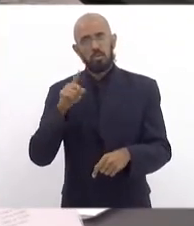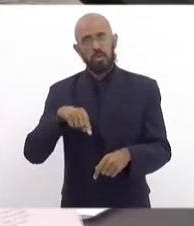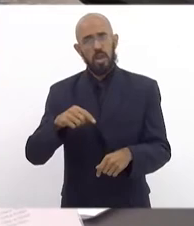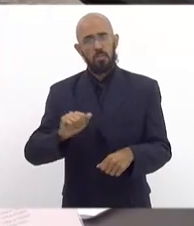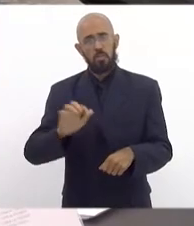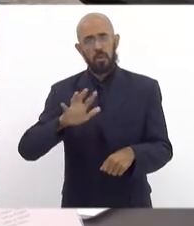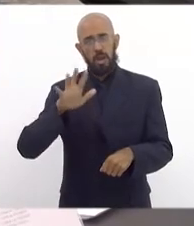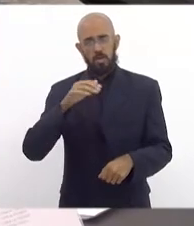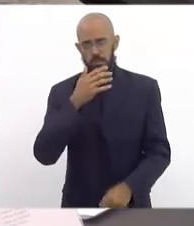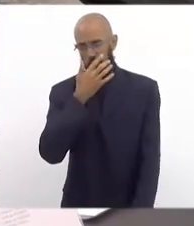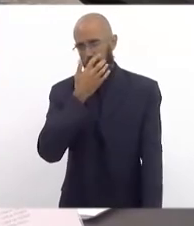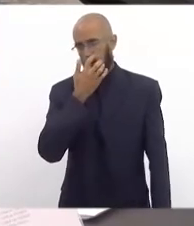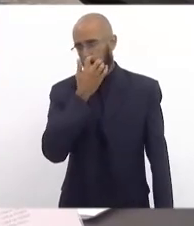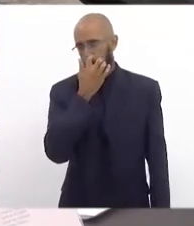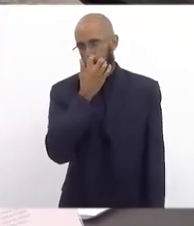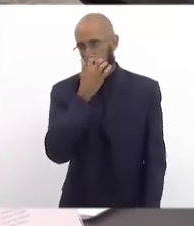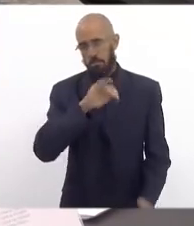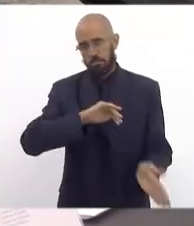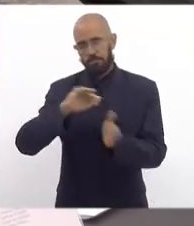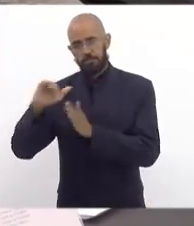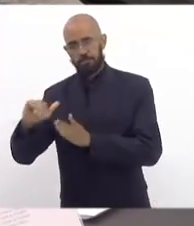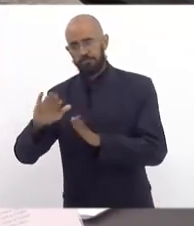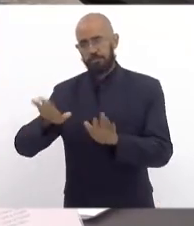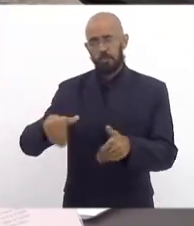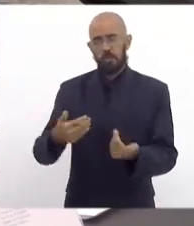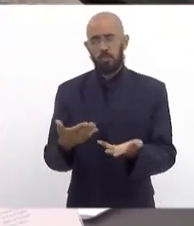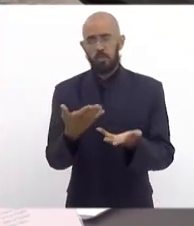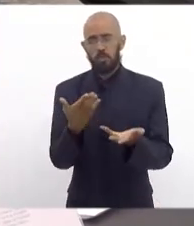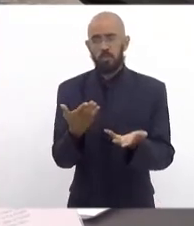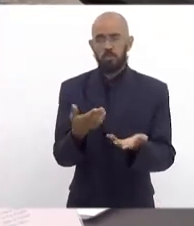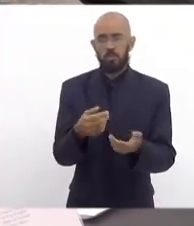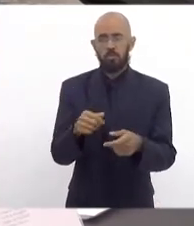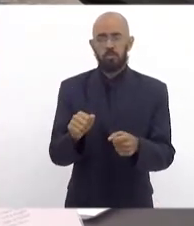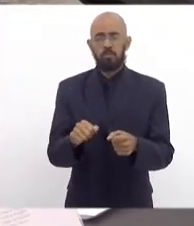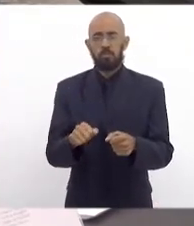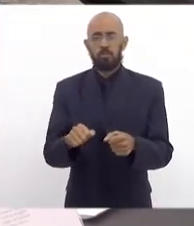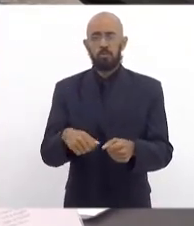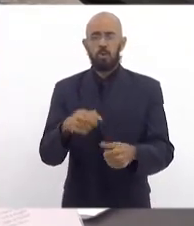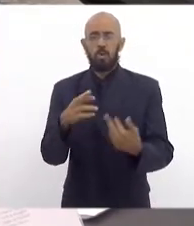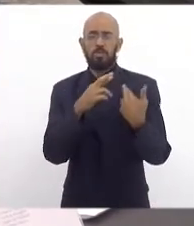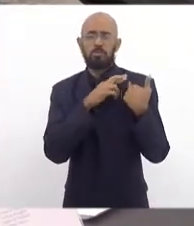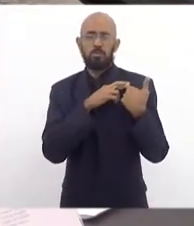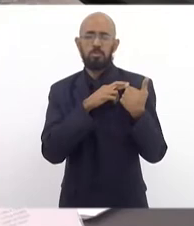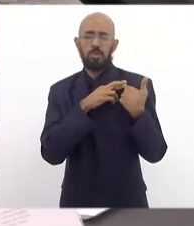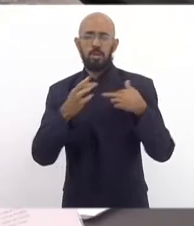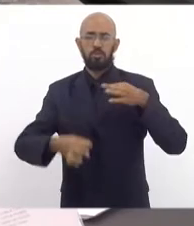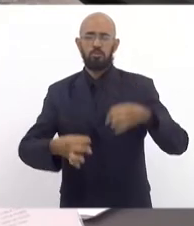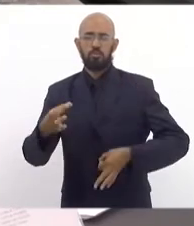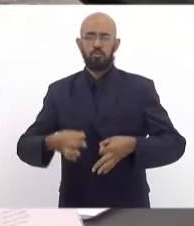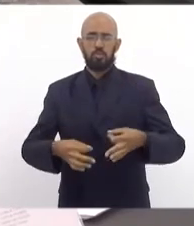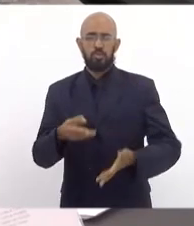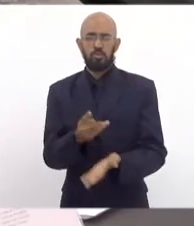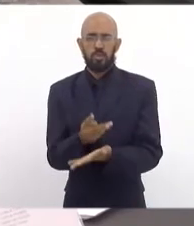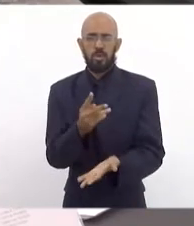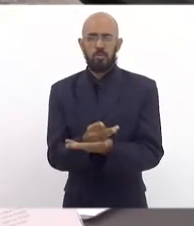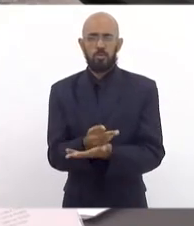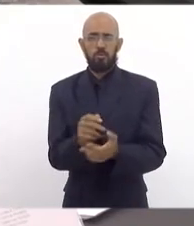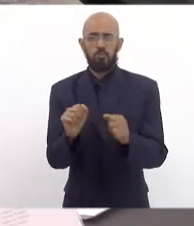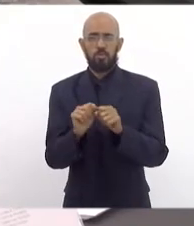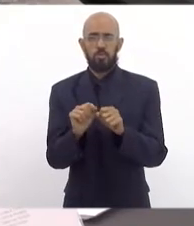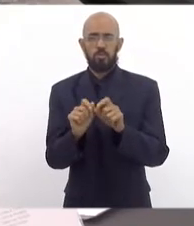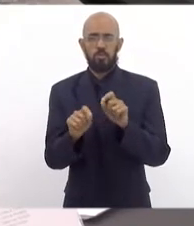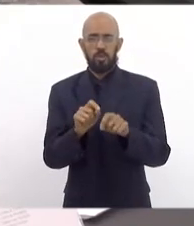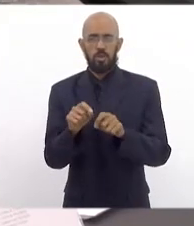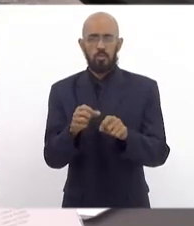junto isso eu quero colocar alguns pontos porque e por dever de Justiça eu sempre fiz isso no Parlamento quanto tempo tá dos Paulo